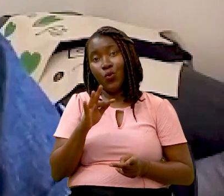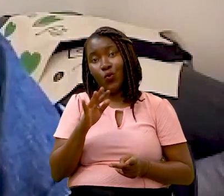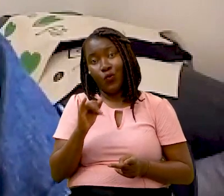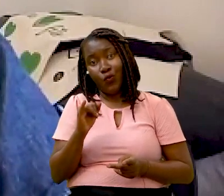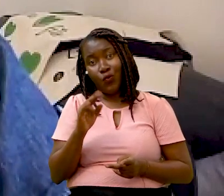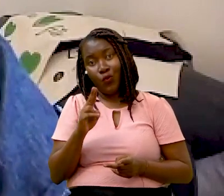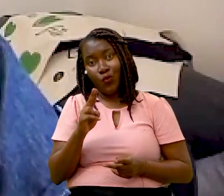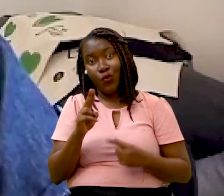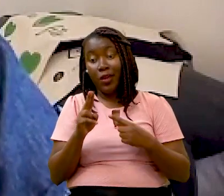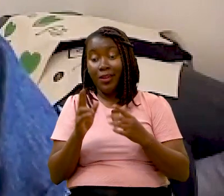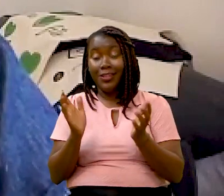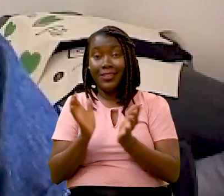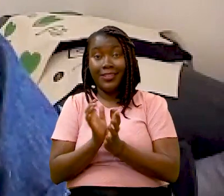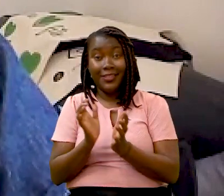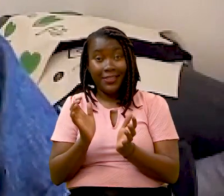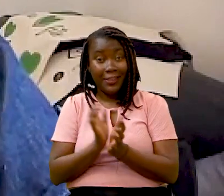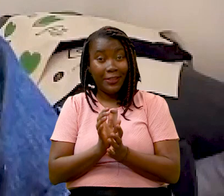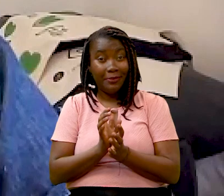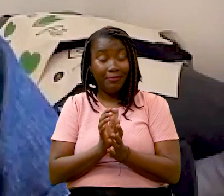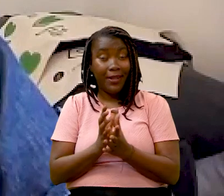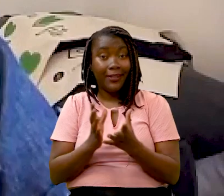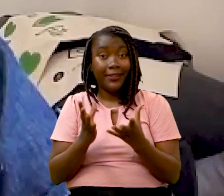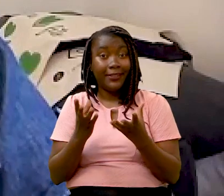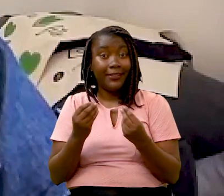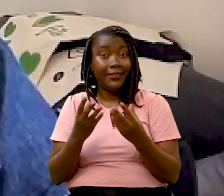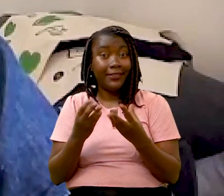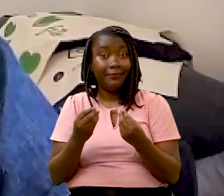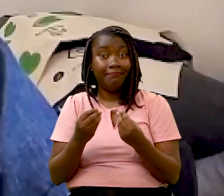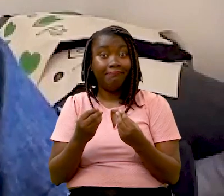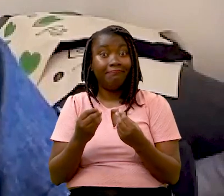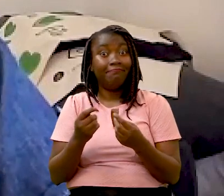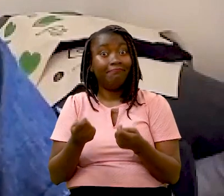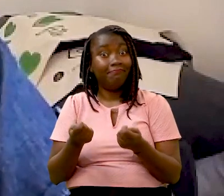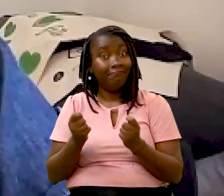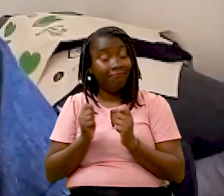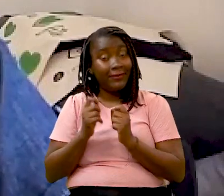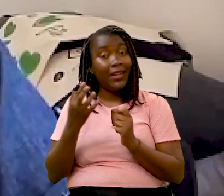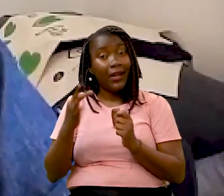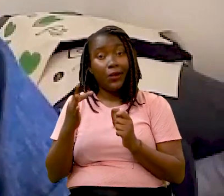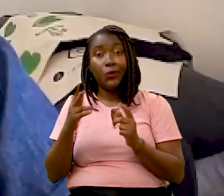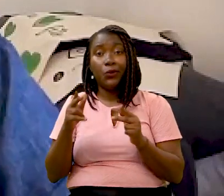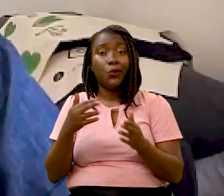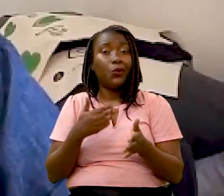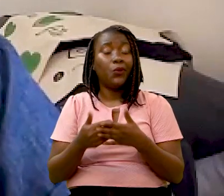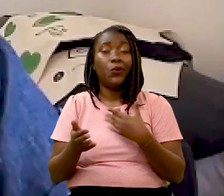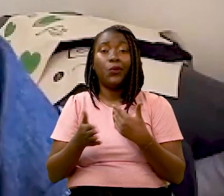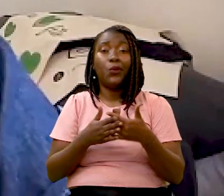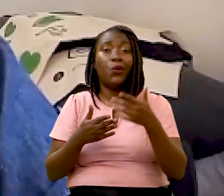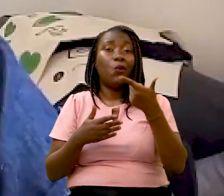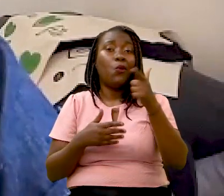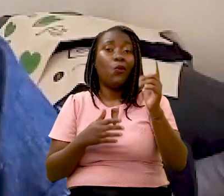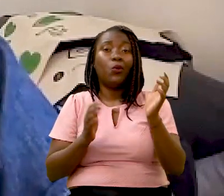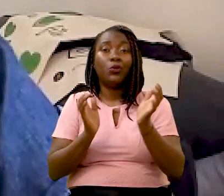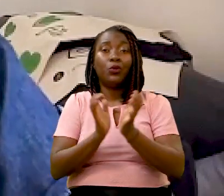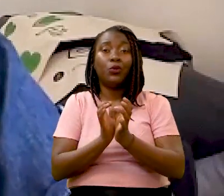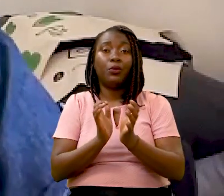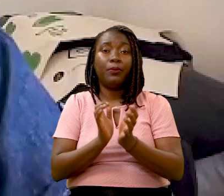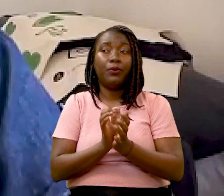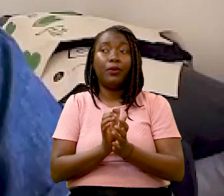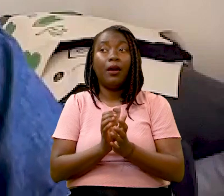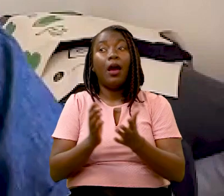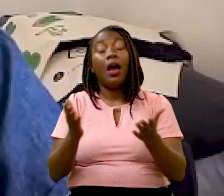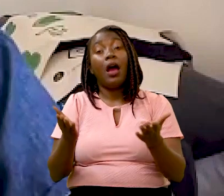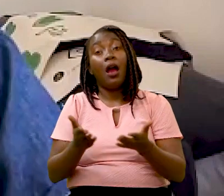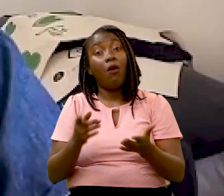Esse time, ele está tão suscetível à dor quanto qualquer outro grupo.